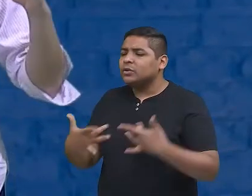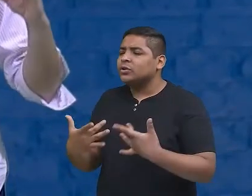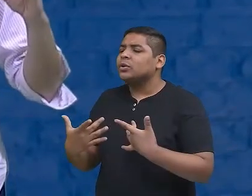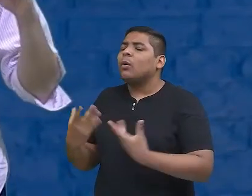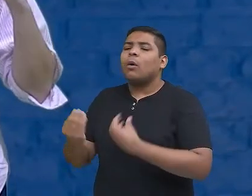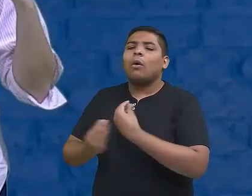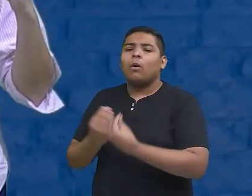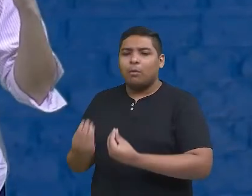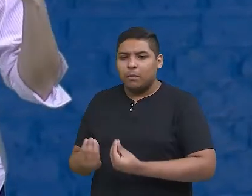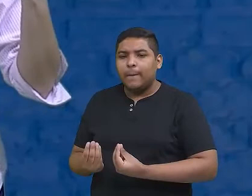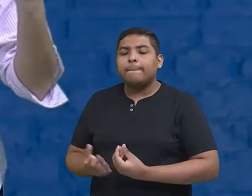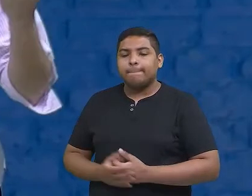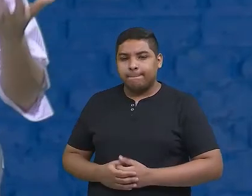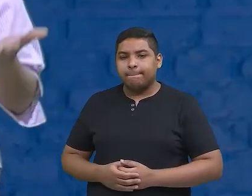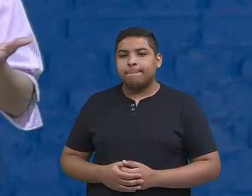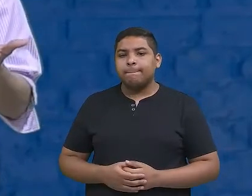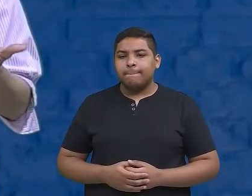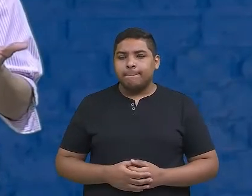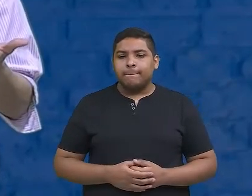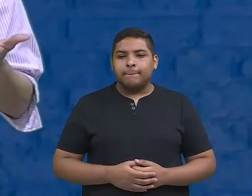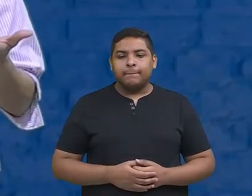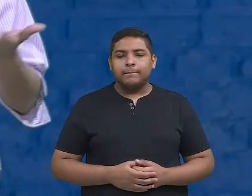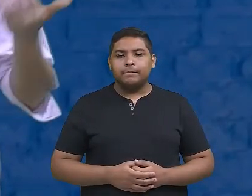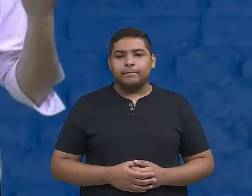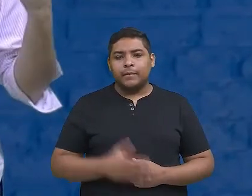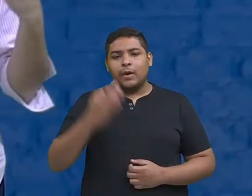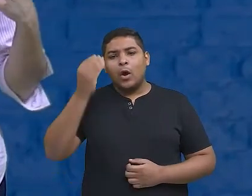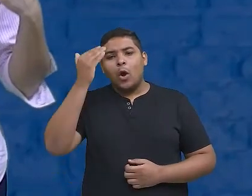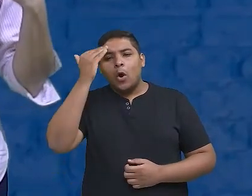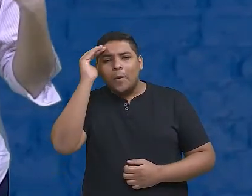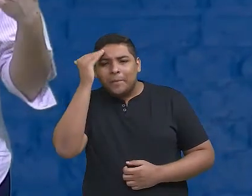essa palavrinha, esse termo, gentileza?